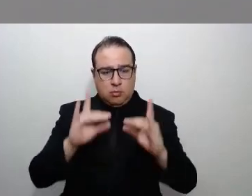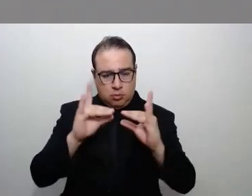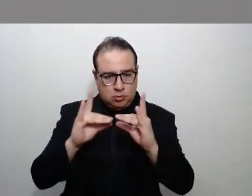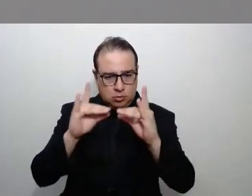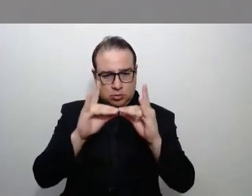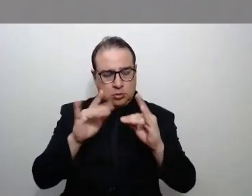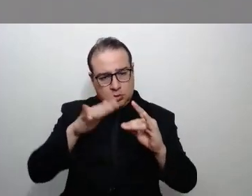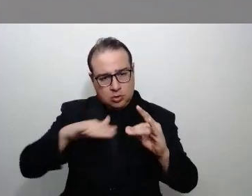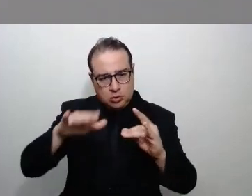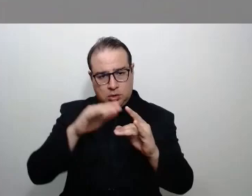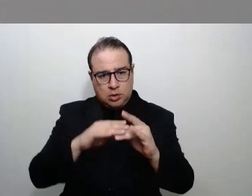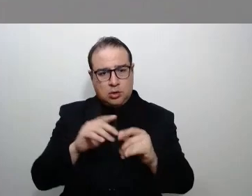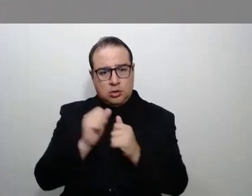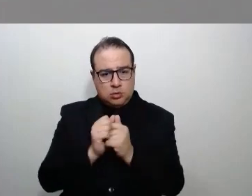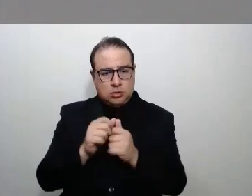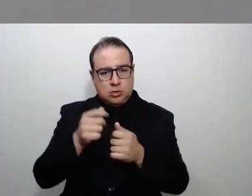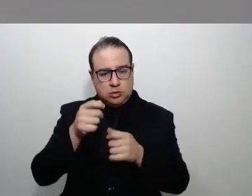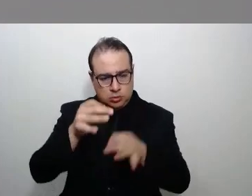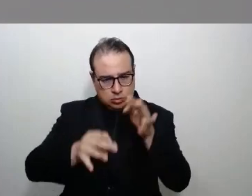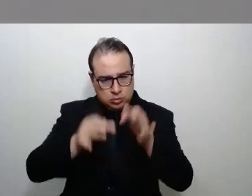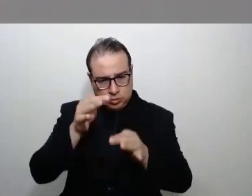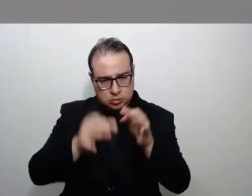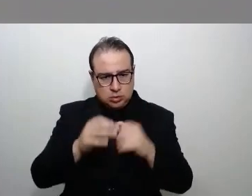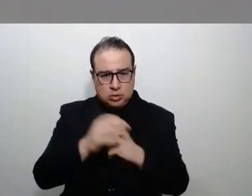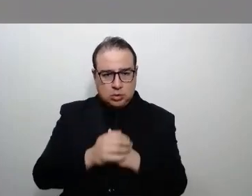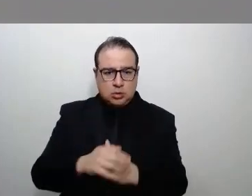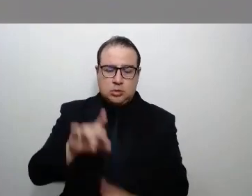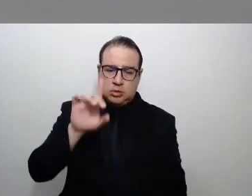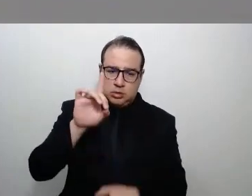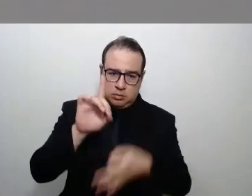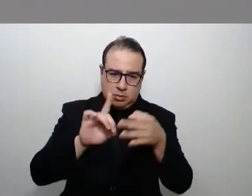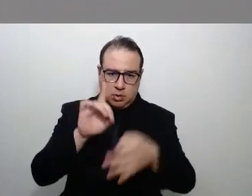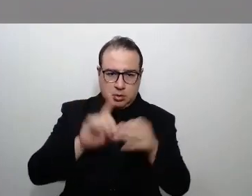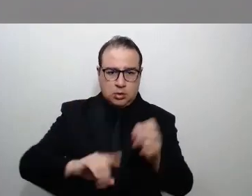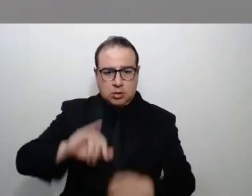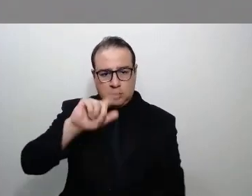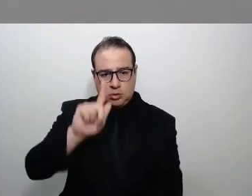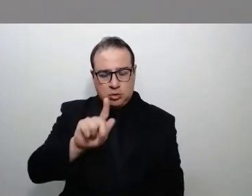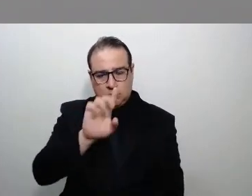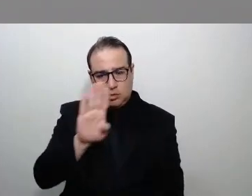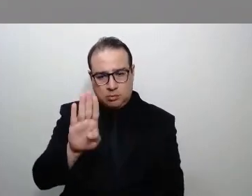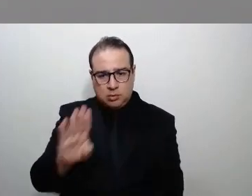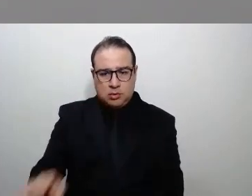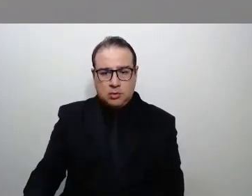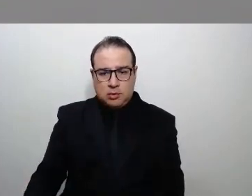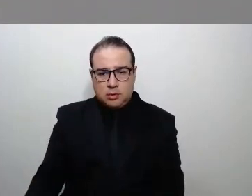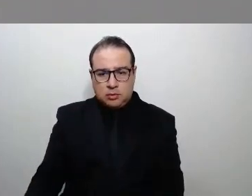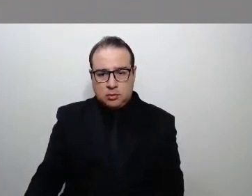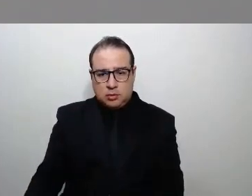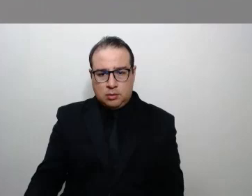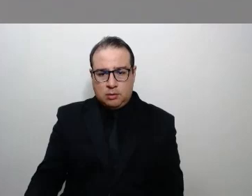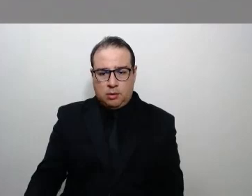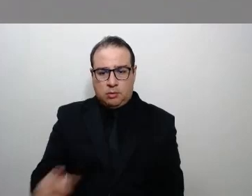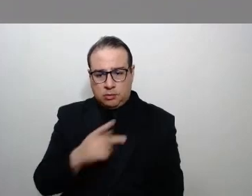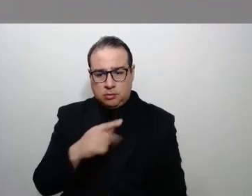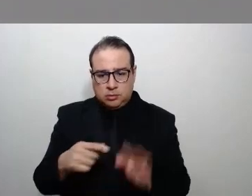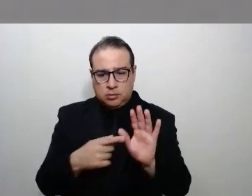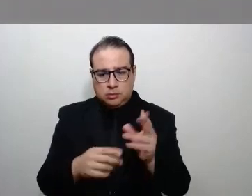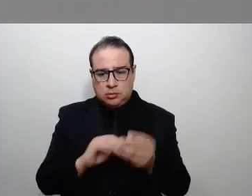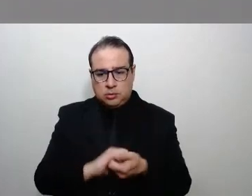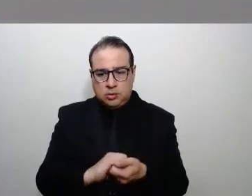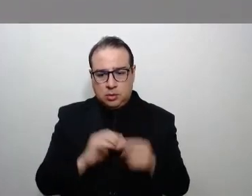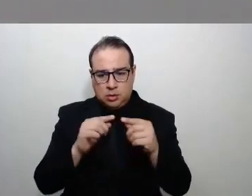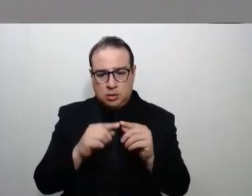do Estado do Rio Grande do Norte Desembargador Gilson Barbosa presidente do Tribunal Regional do Trabalho